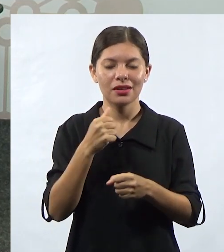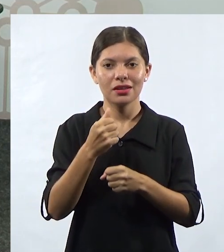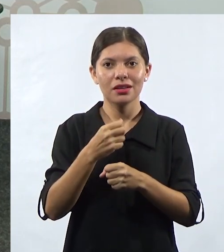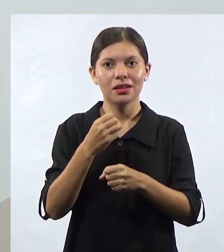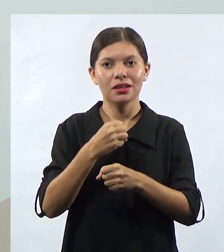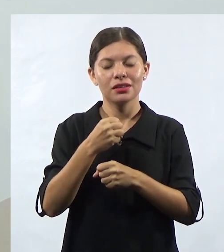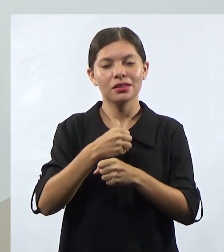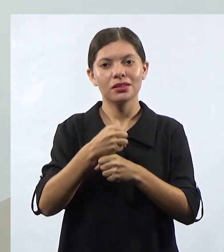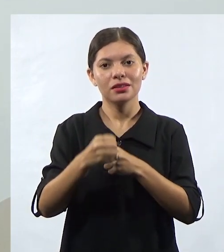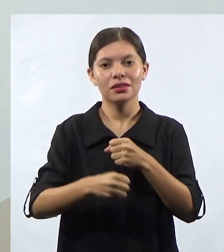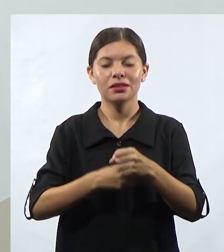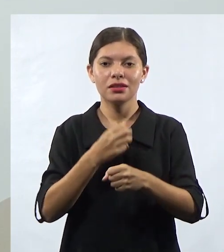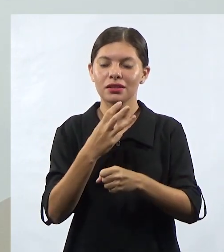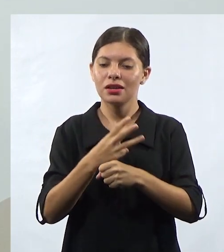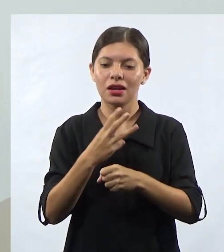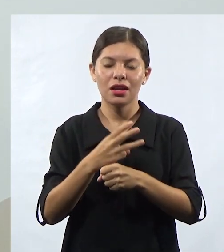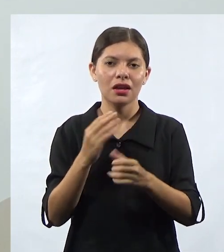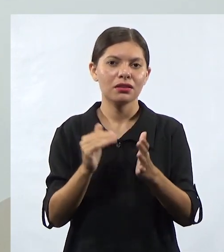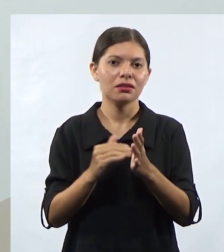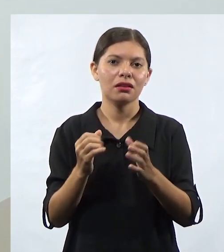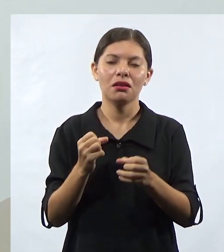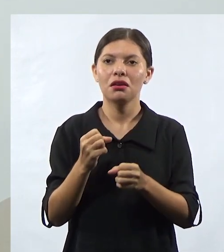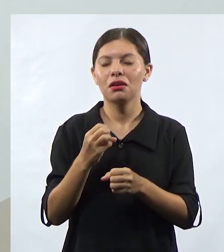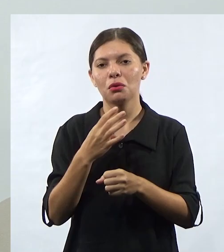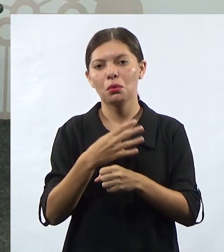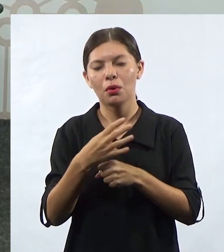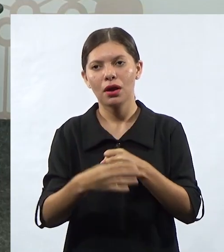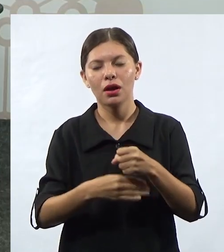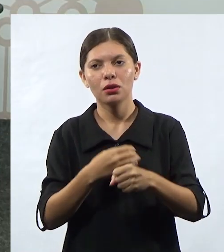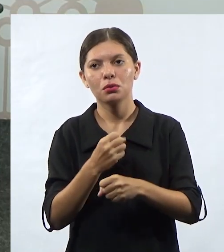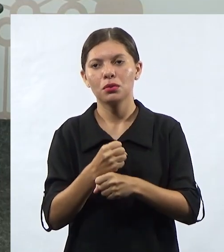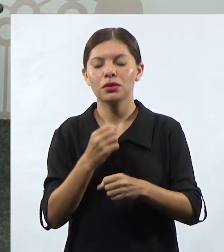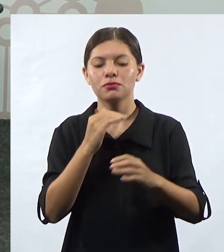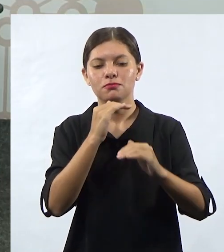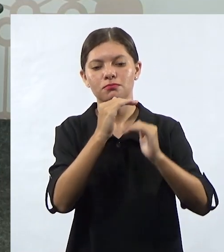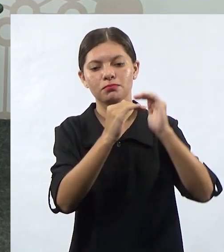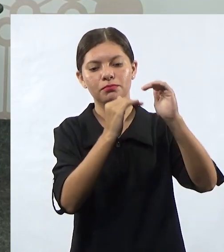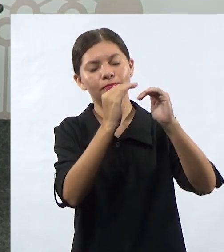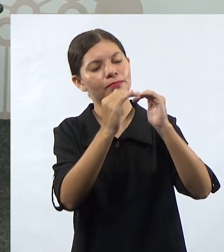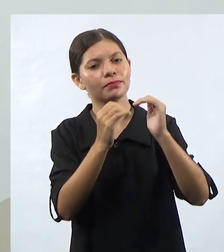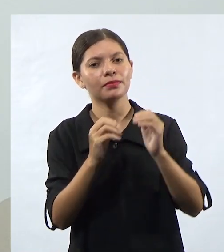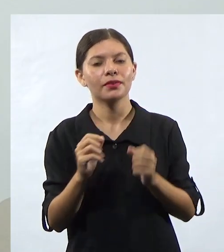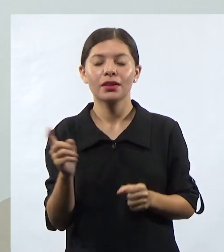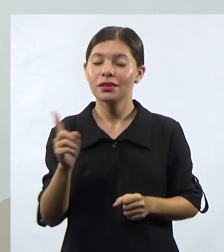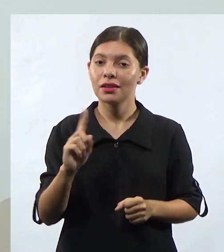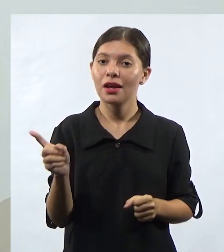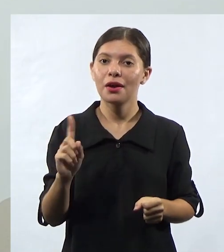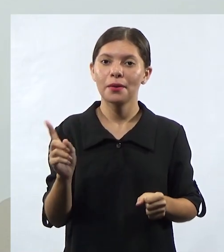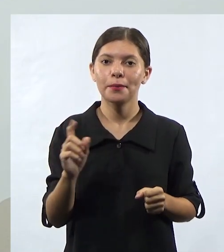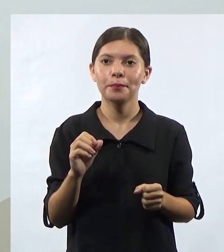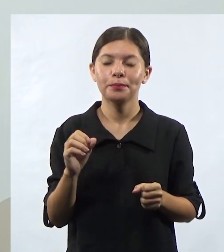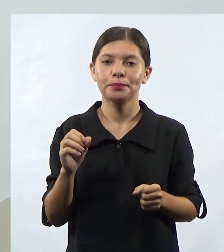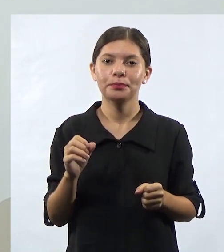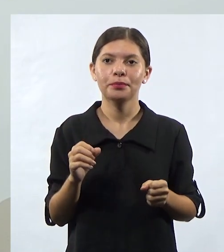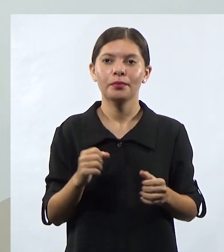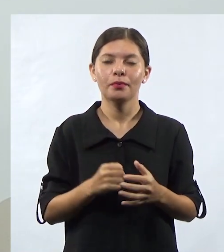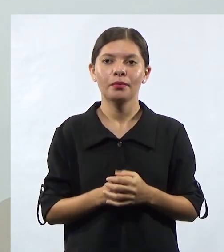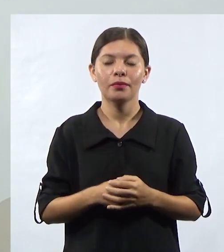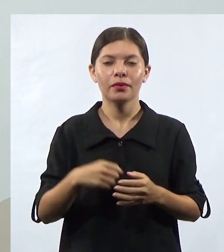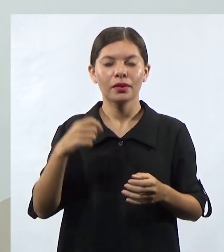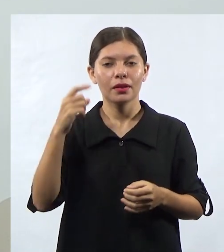certo. Não é o caso. A nossa proposta é uma proposta para o semestre letivo, então você deve pensar aí num